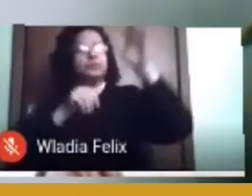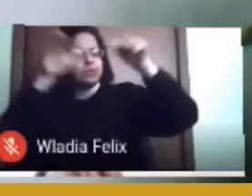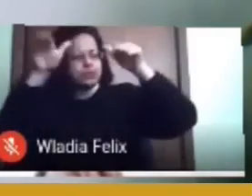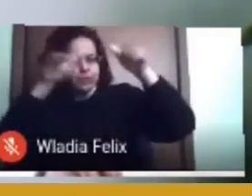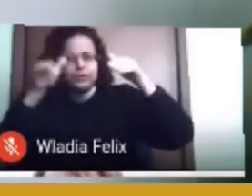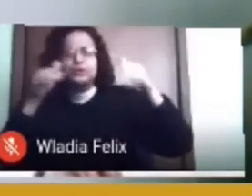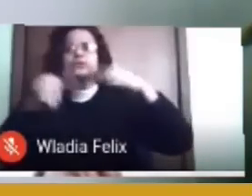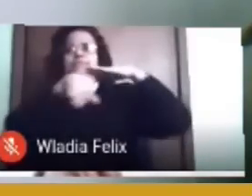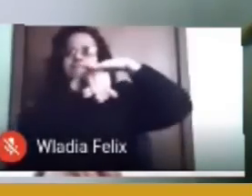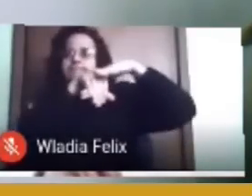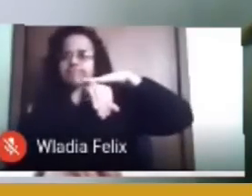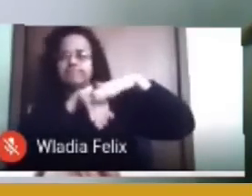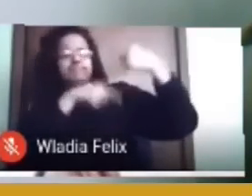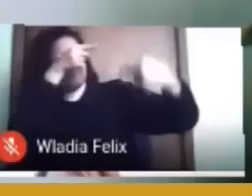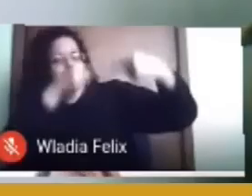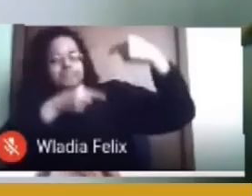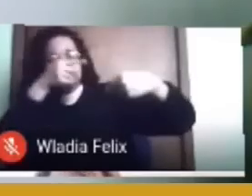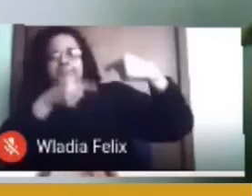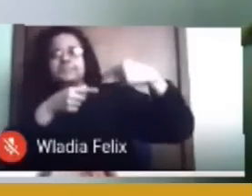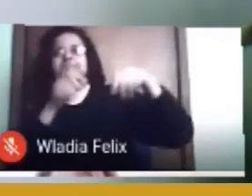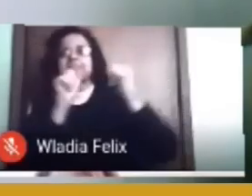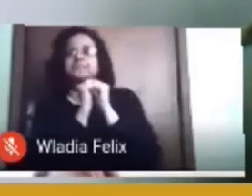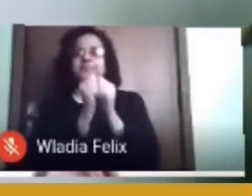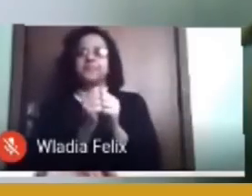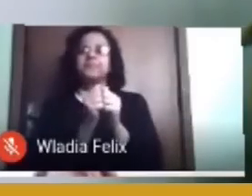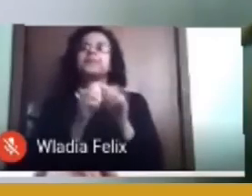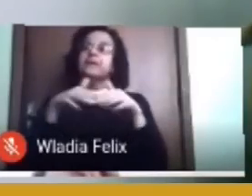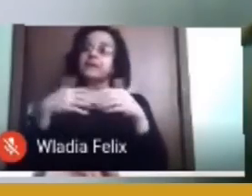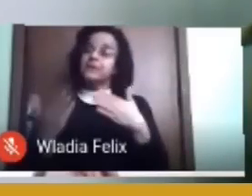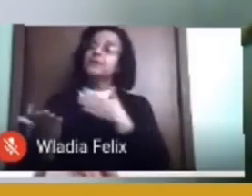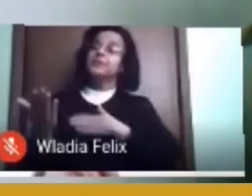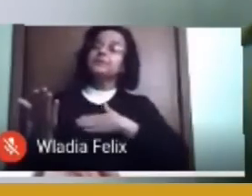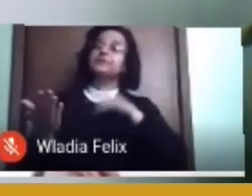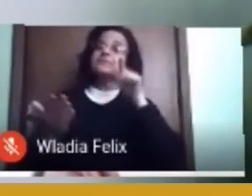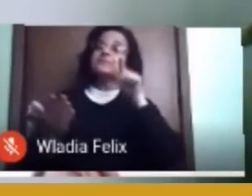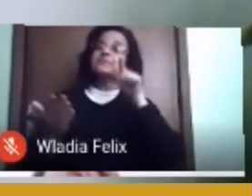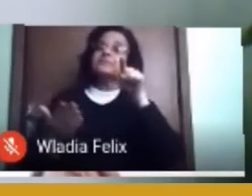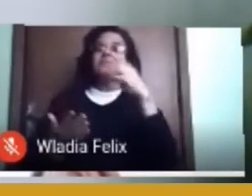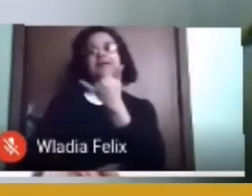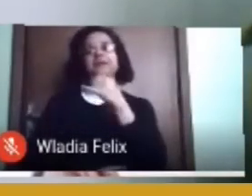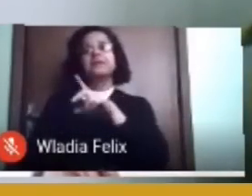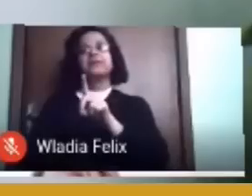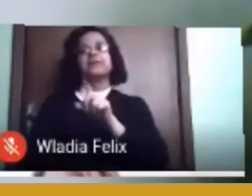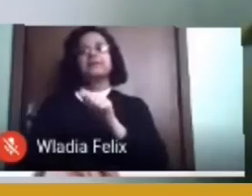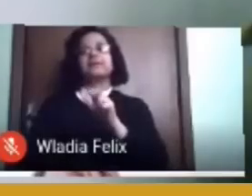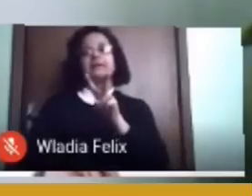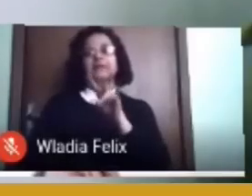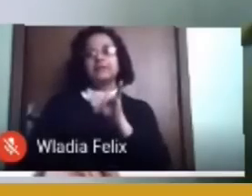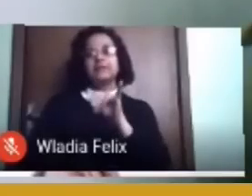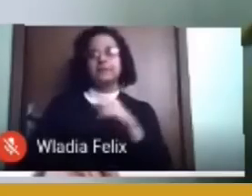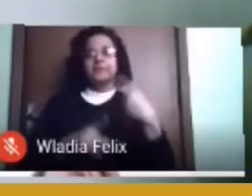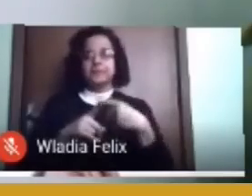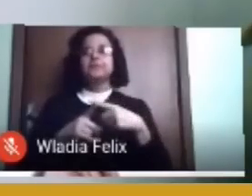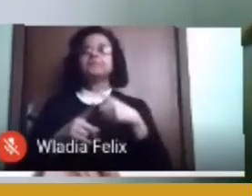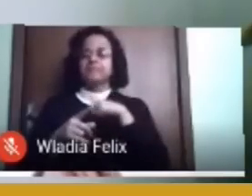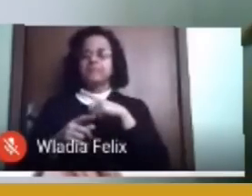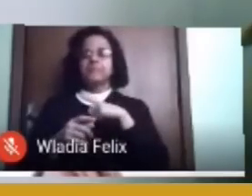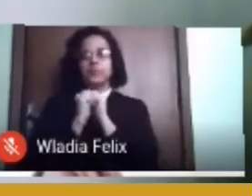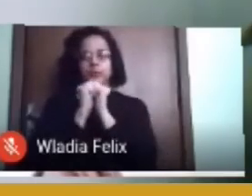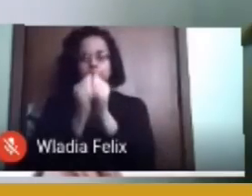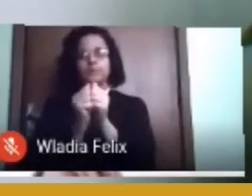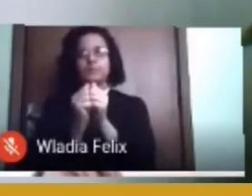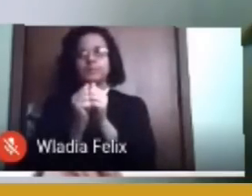fala dele, que ele tem um trabalho muito forte com a rede de proteção. Escuta especializada, a Adri está aí, a gente tem um curso